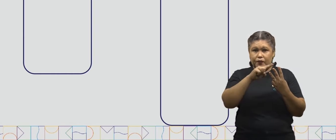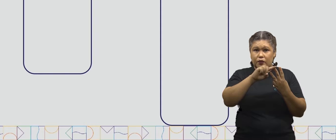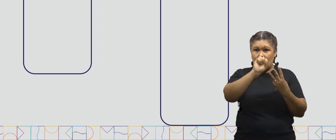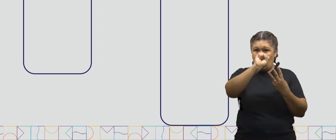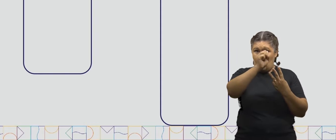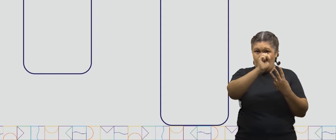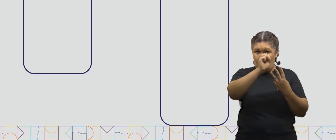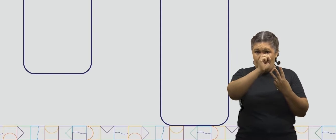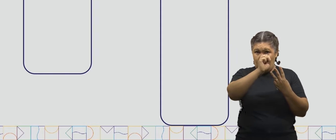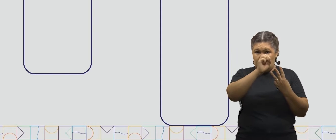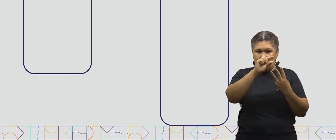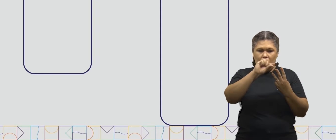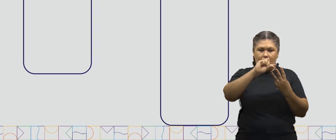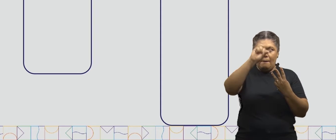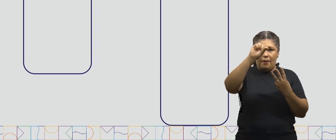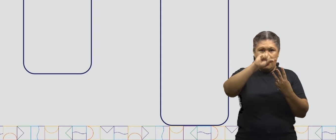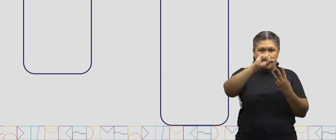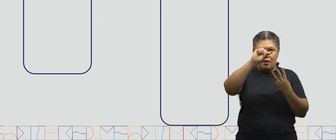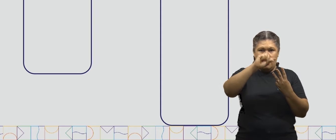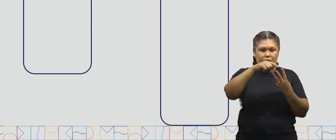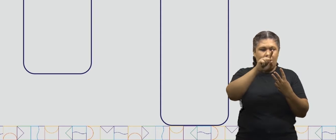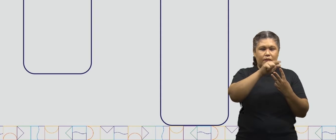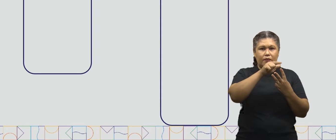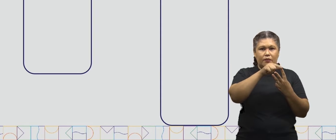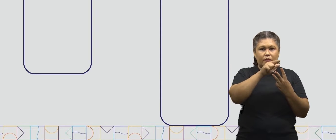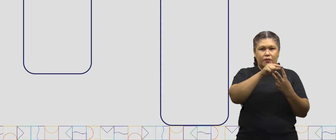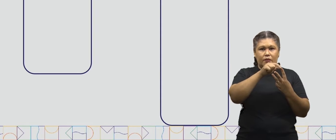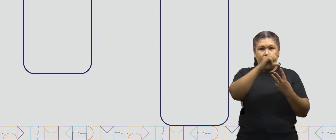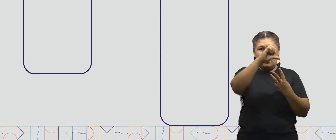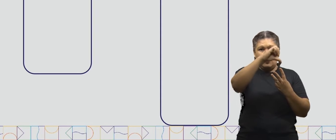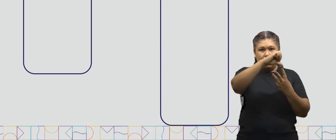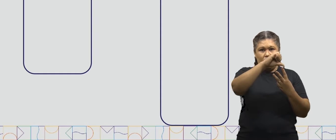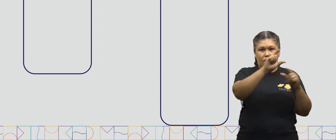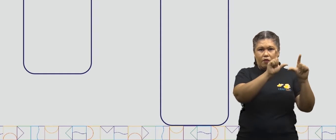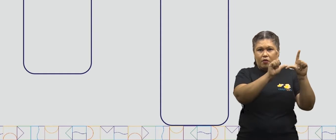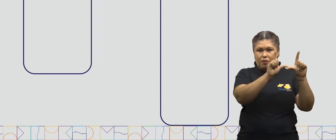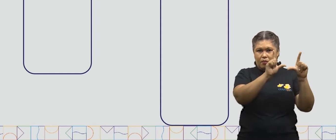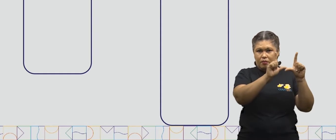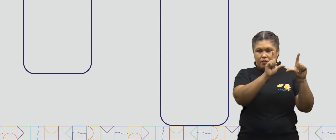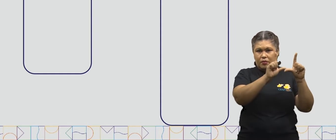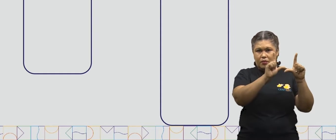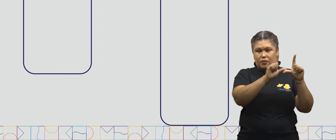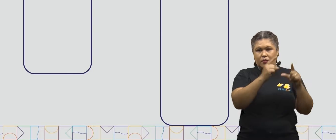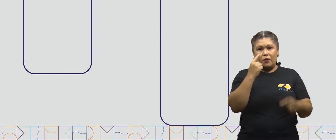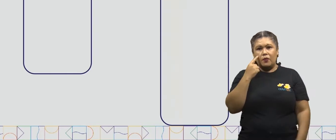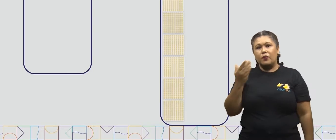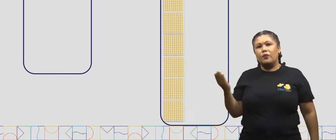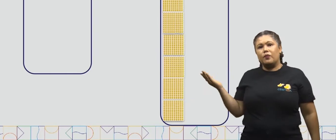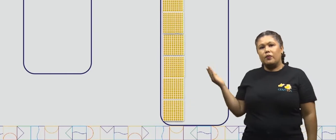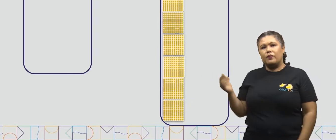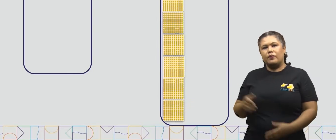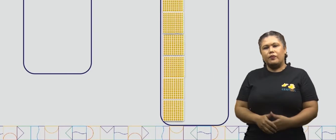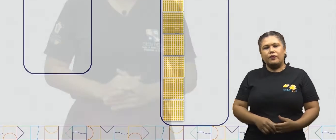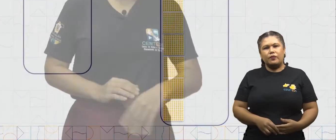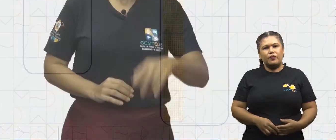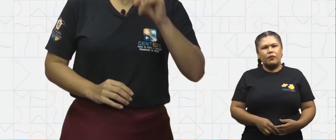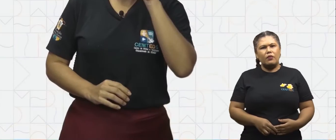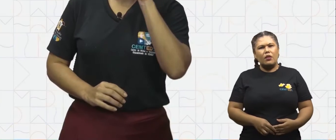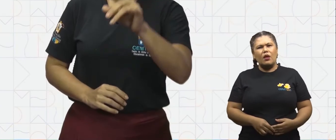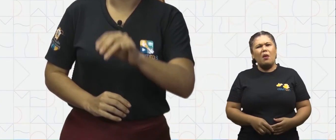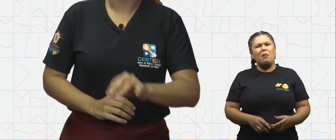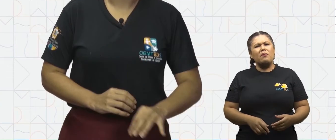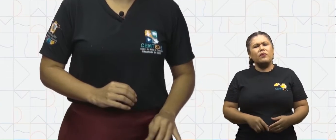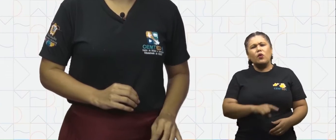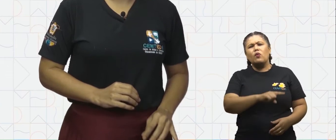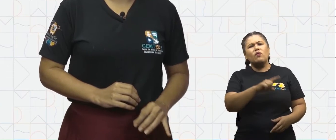No 8, nós vamos colocar 8 barras e onde está o 9, nós iremos colocar 9 placas.